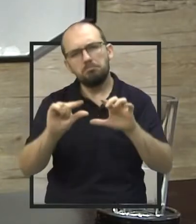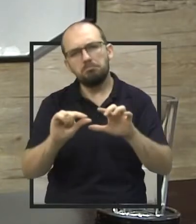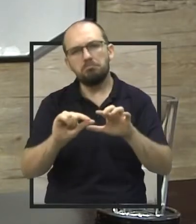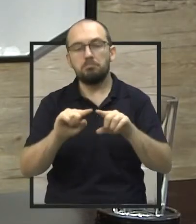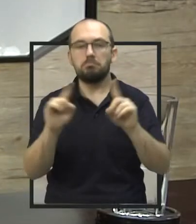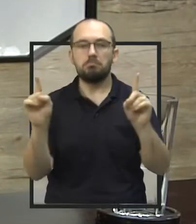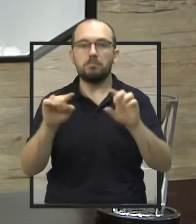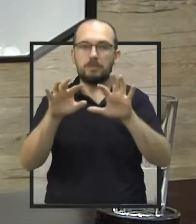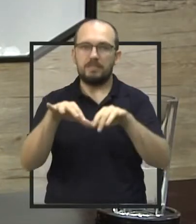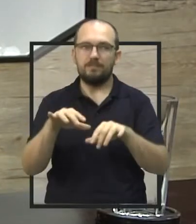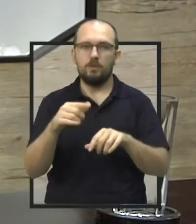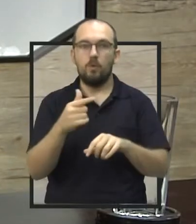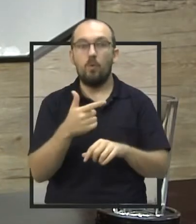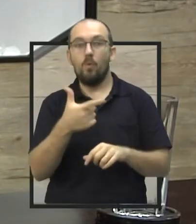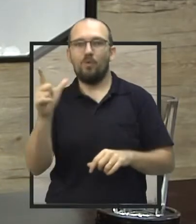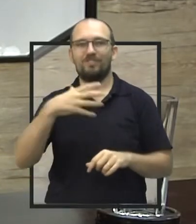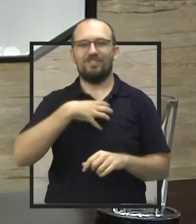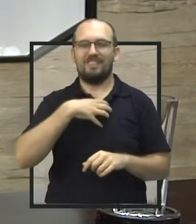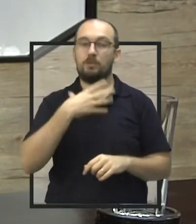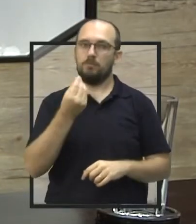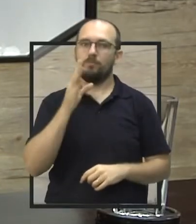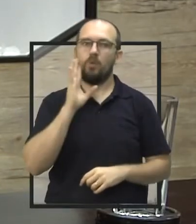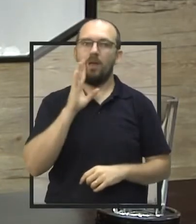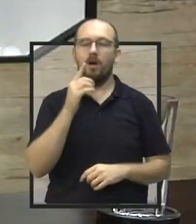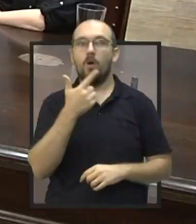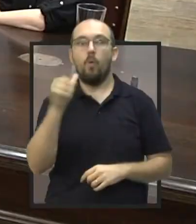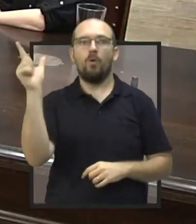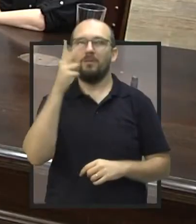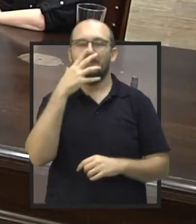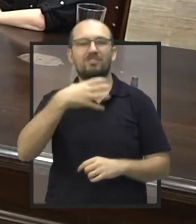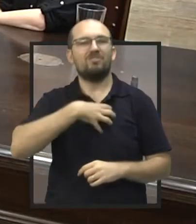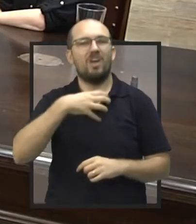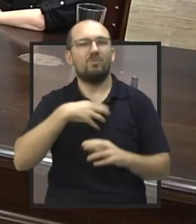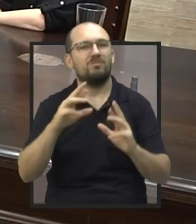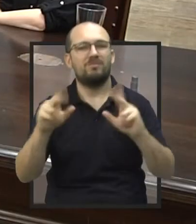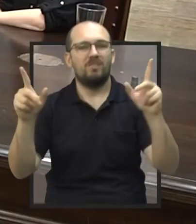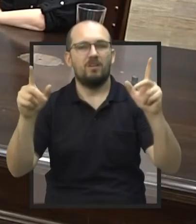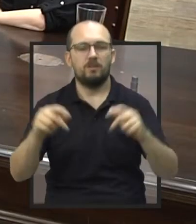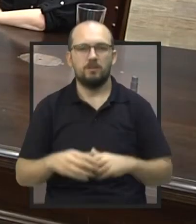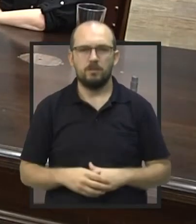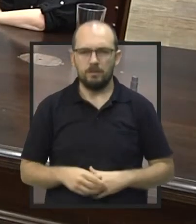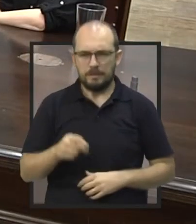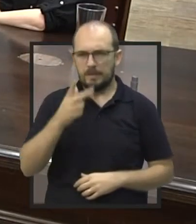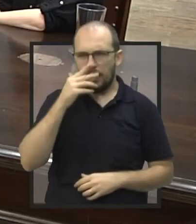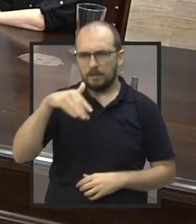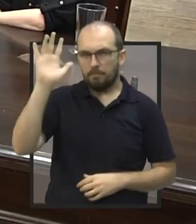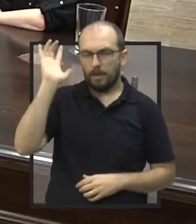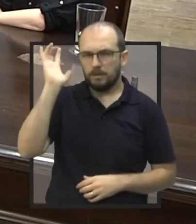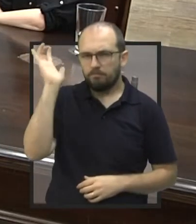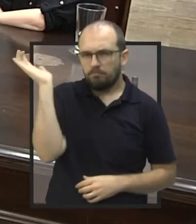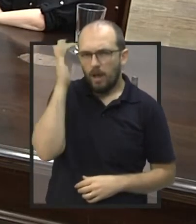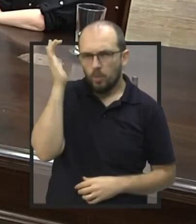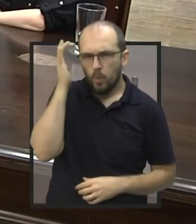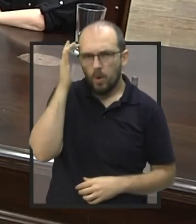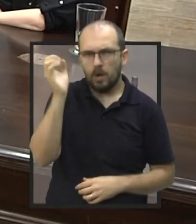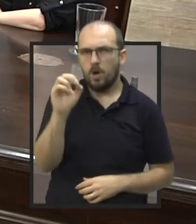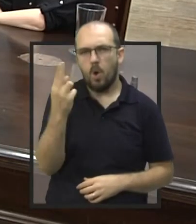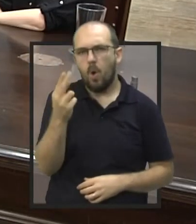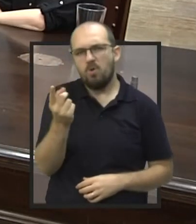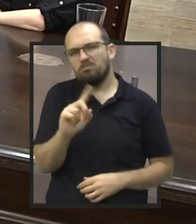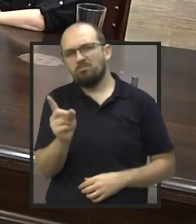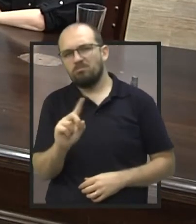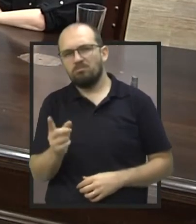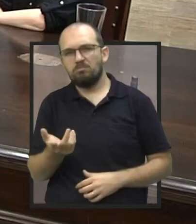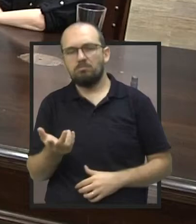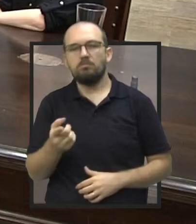paralisado. Eu acho que isso é um reflexo para muita gente, na verdade, né? E aliás, caberia uma crônica isso, se fosse ver, né? Exatamente. Sobre